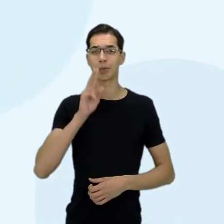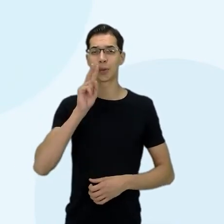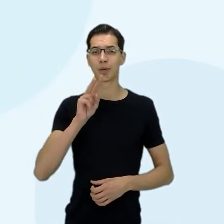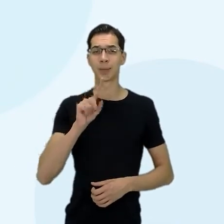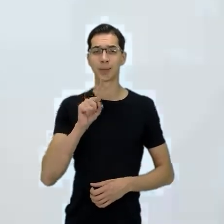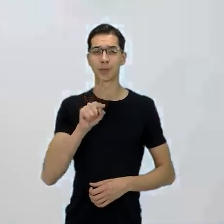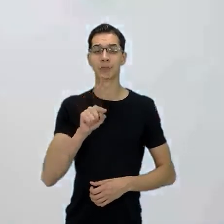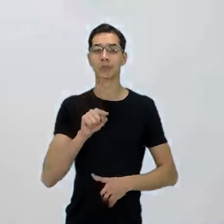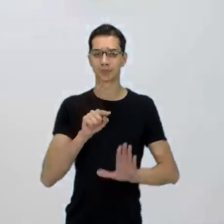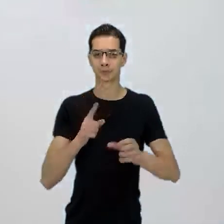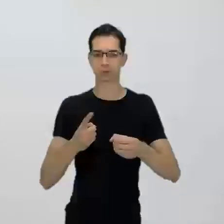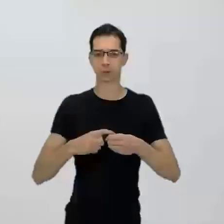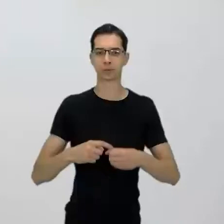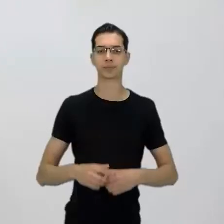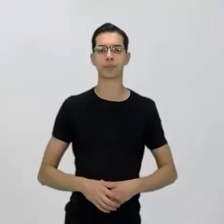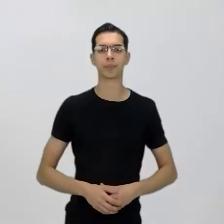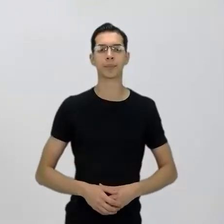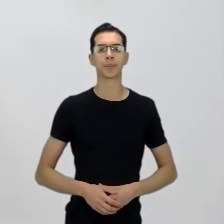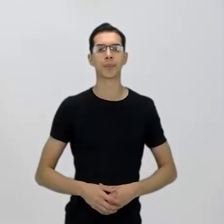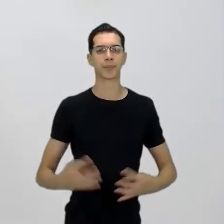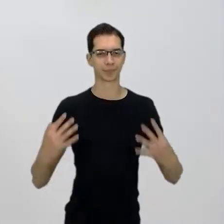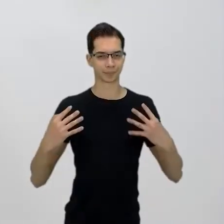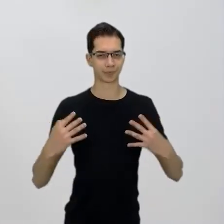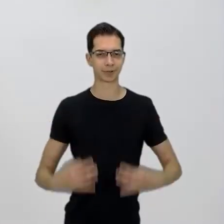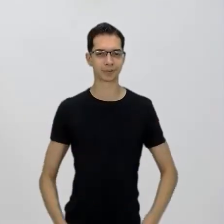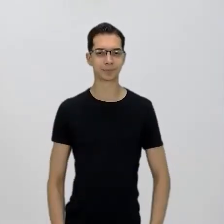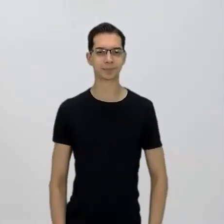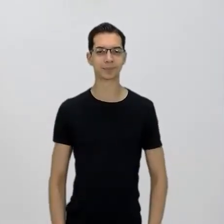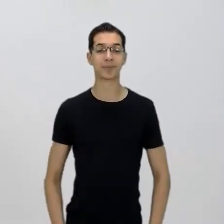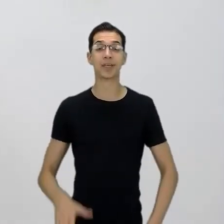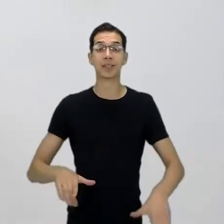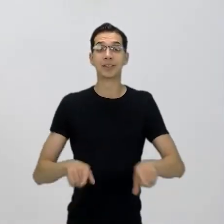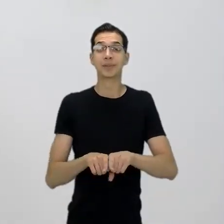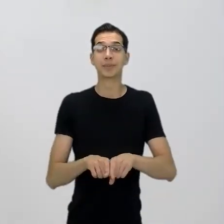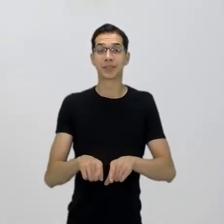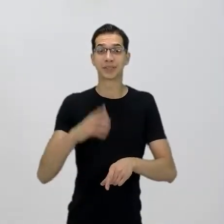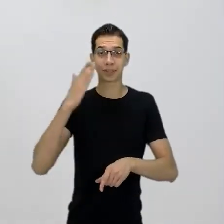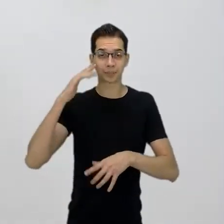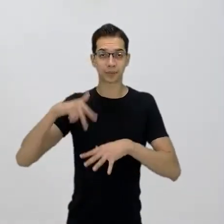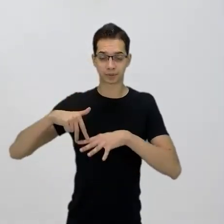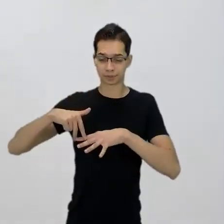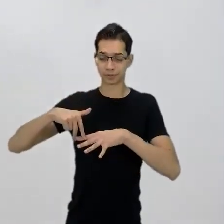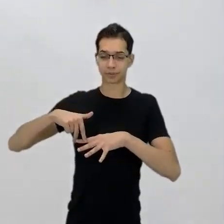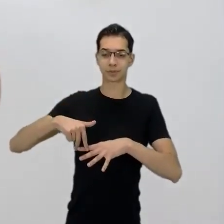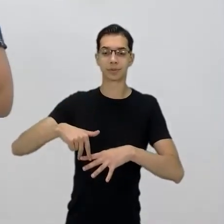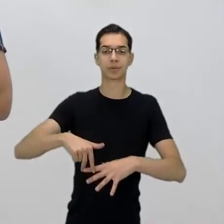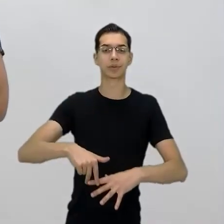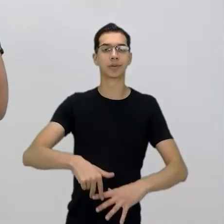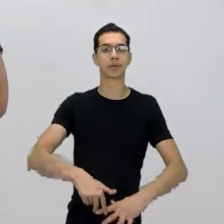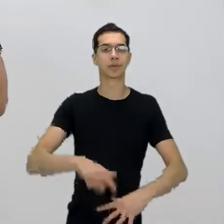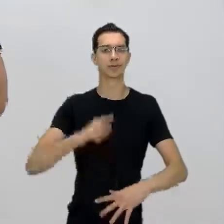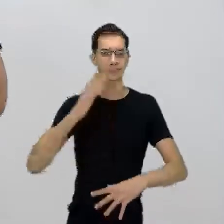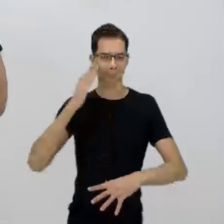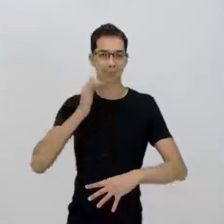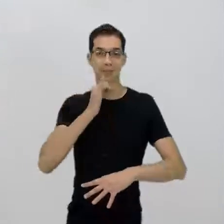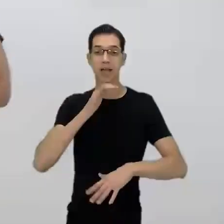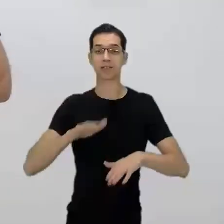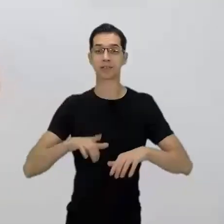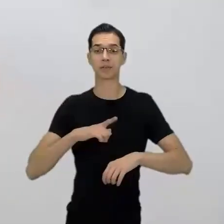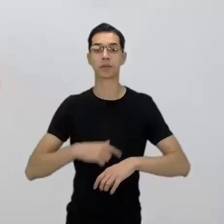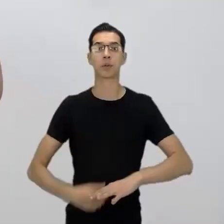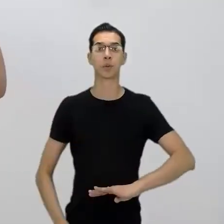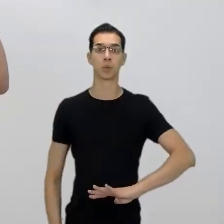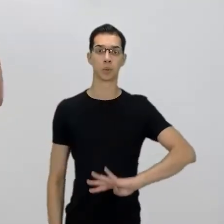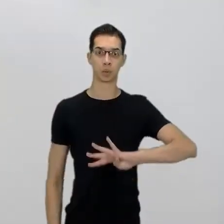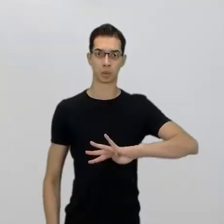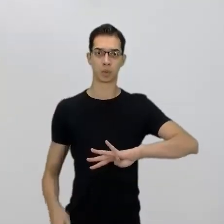minutinho aqui para mim. Às vezes a gente vê esse negócio de movimento relativo também na escada rolante, não é complicado não. Se a escada rolante está subindo, ela está